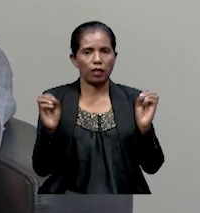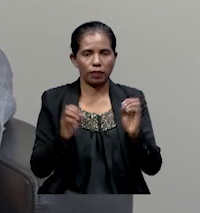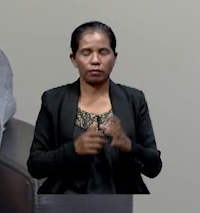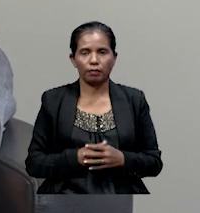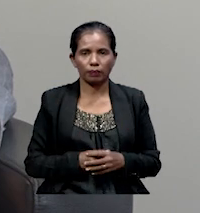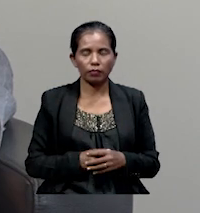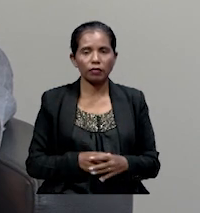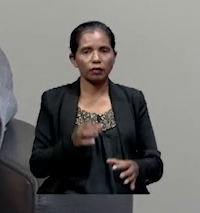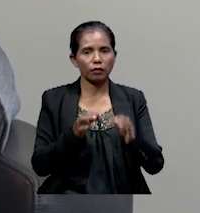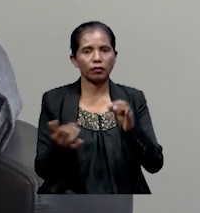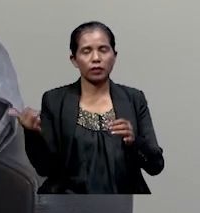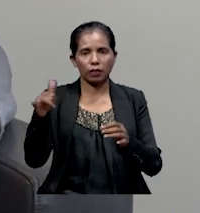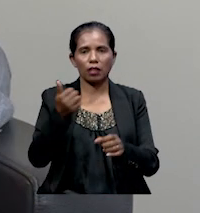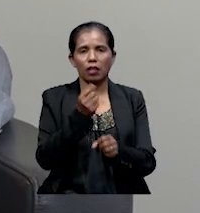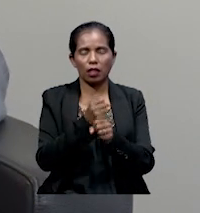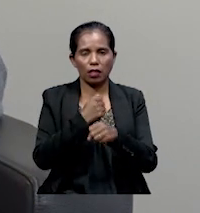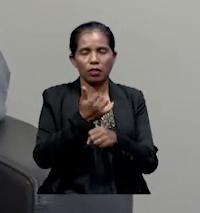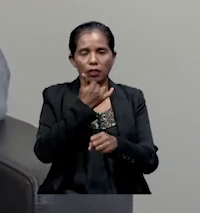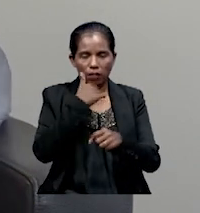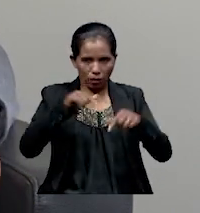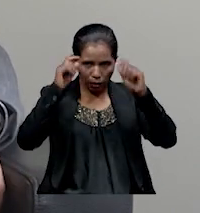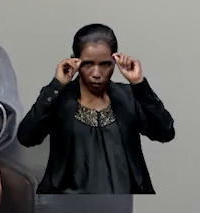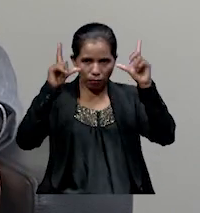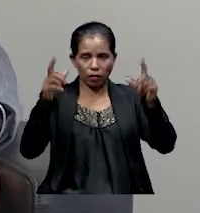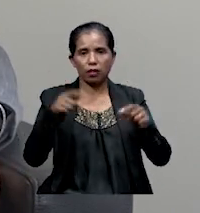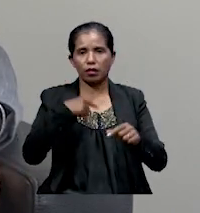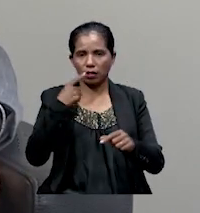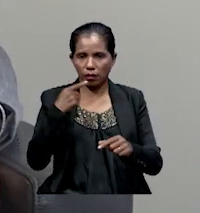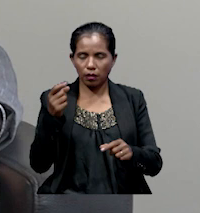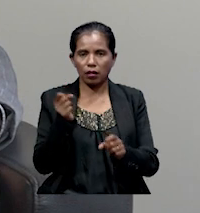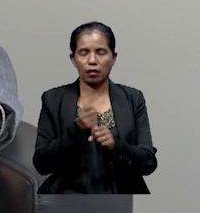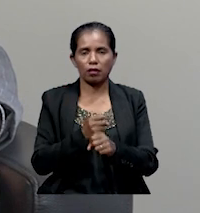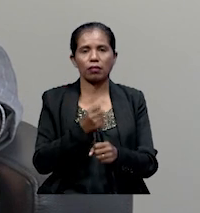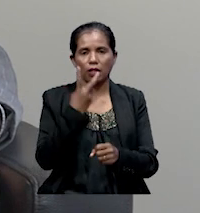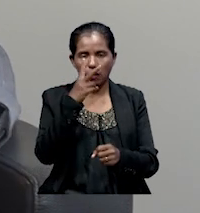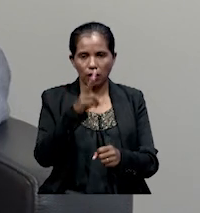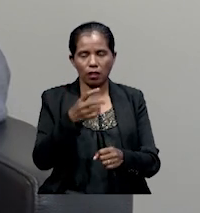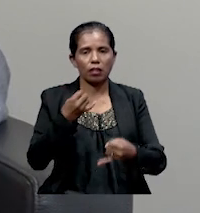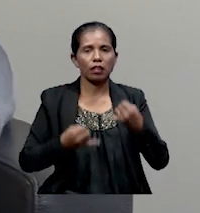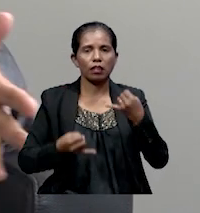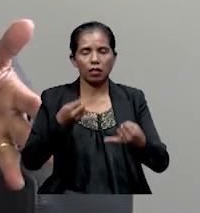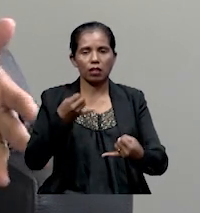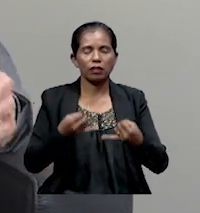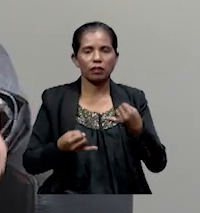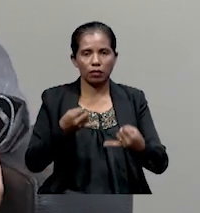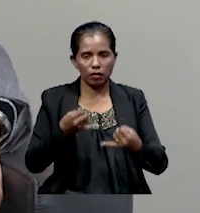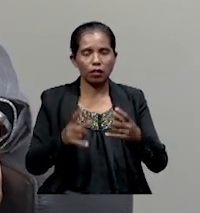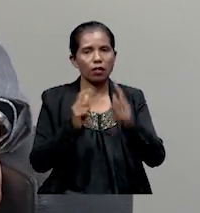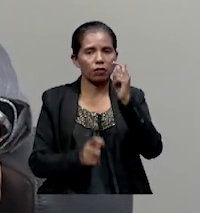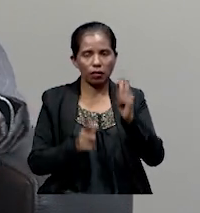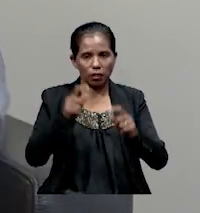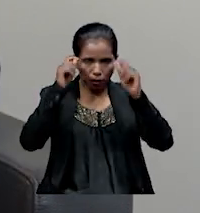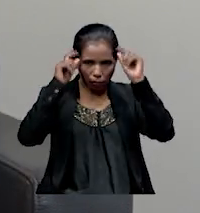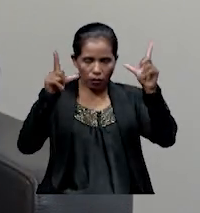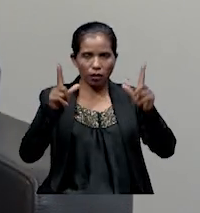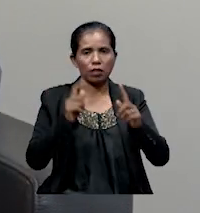se sirhal sala rumah semaka ya Timor semaka tu tesi terminal na ve Timor ka terminal ene